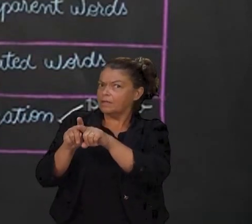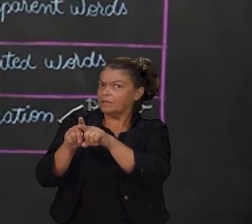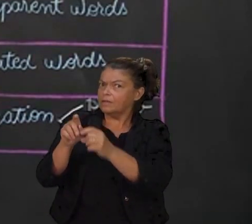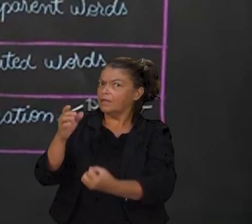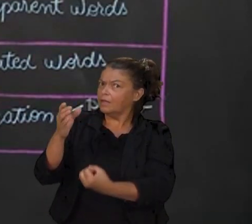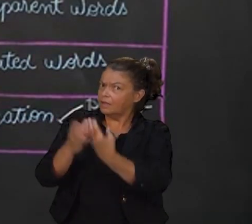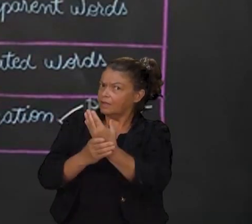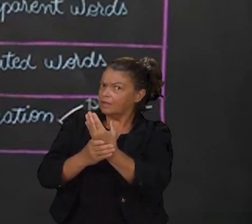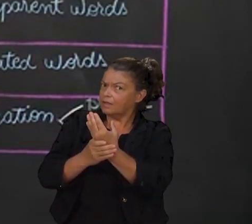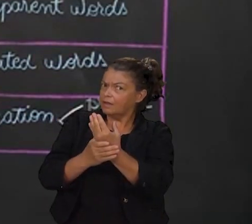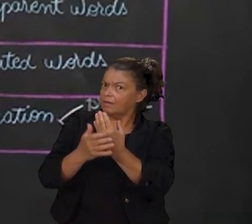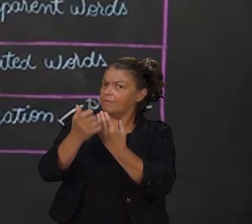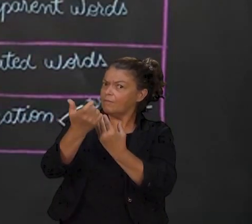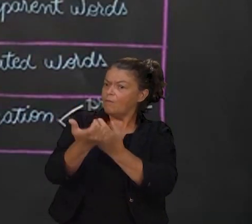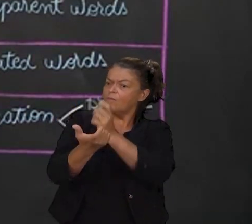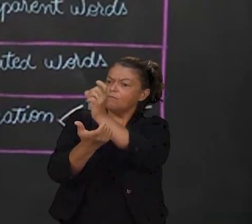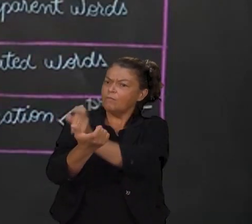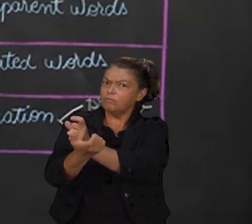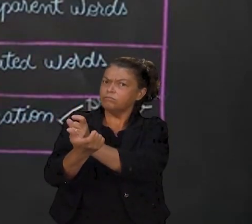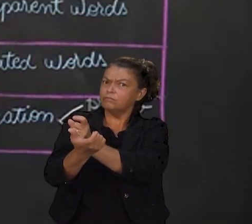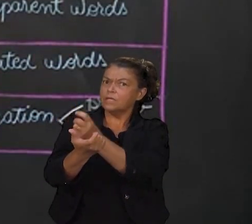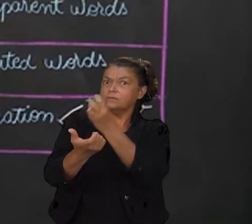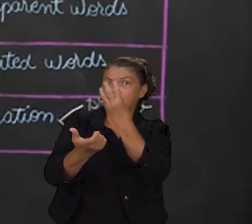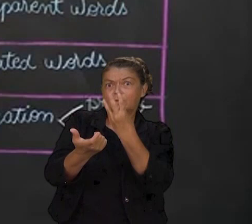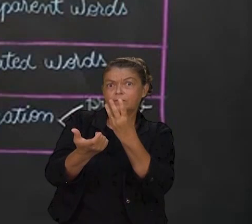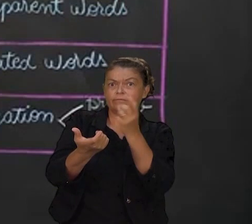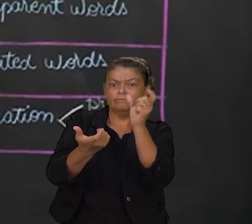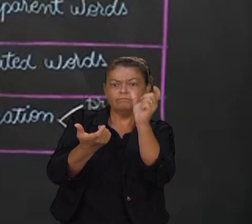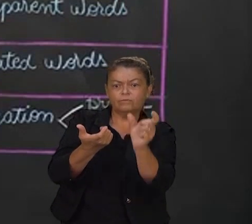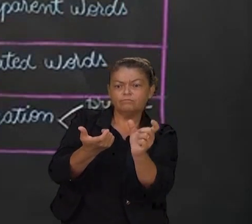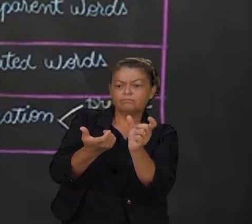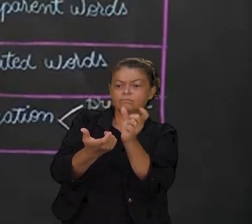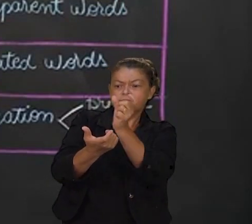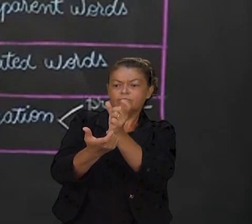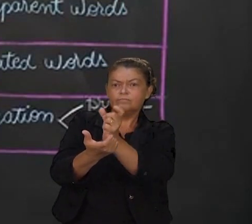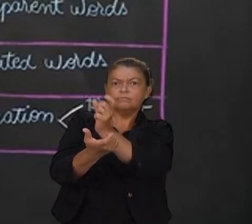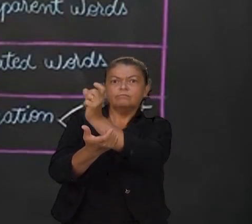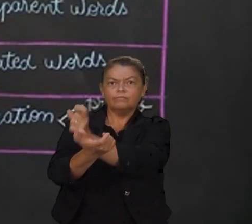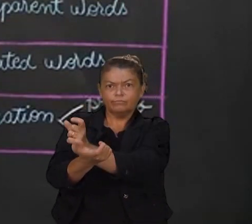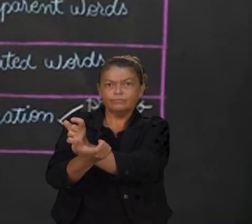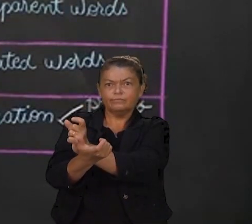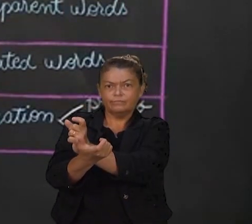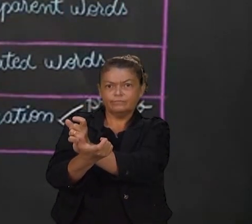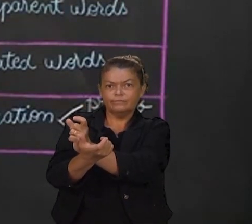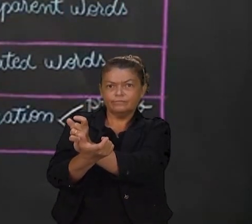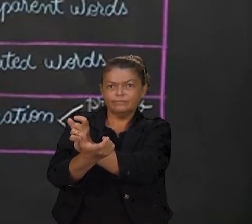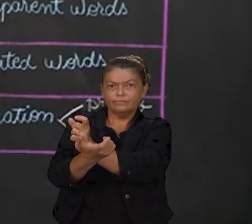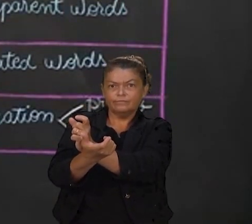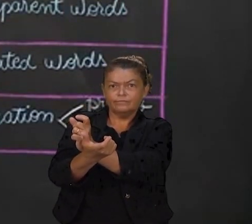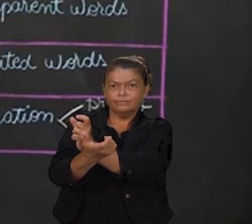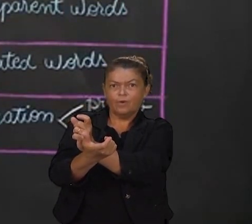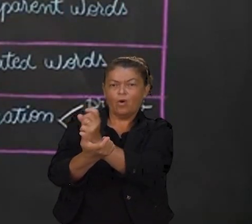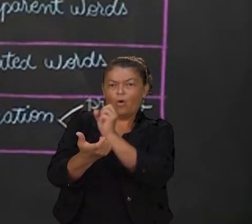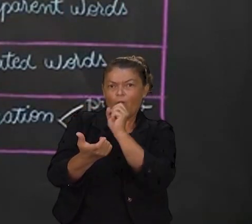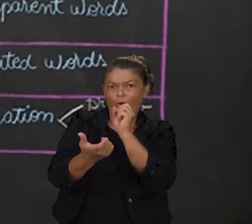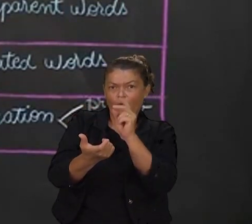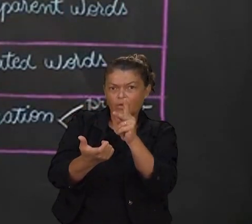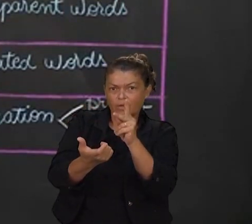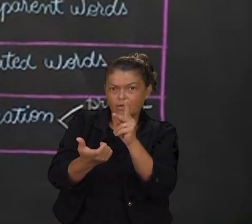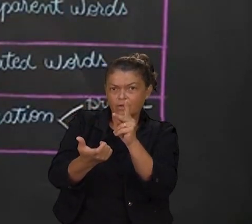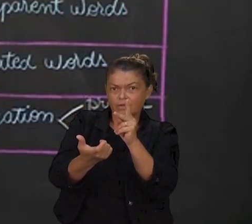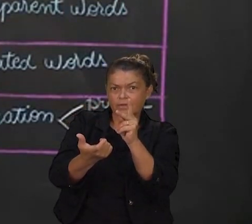também crio uma nova. Quando você adiciona numa palavra um elemento antes, a gente diz que você está colocando um